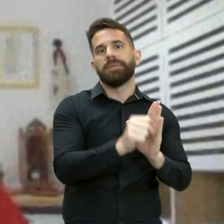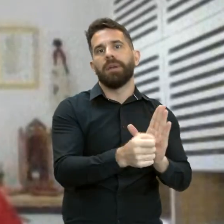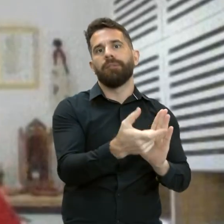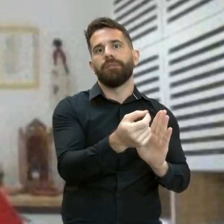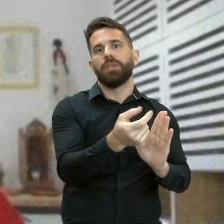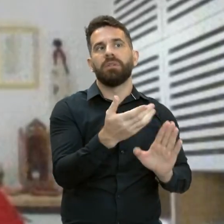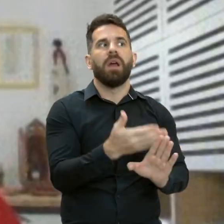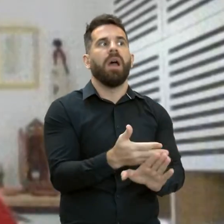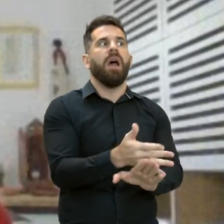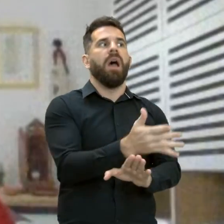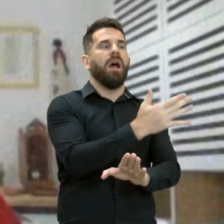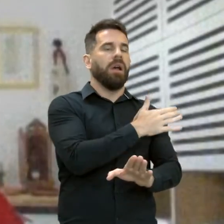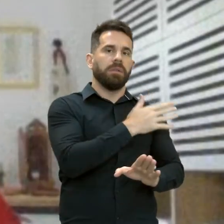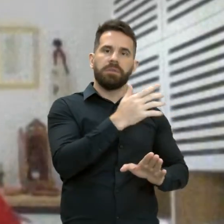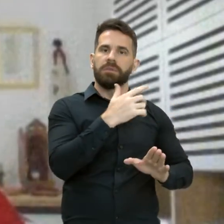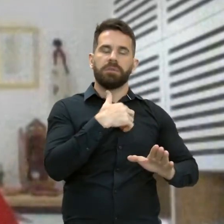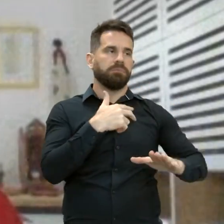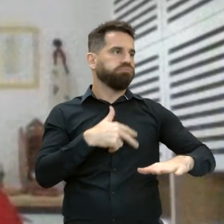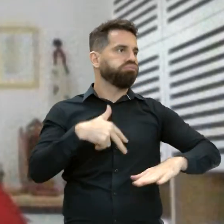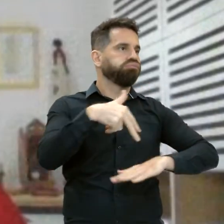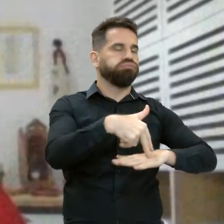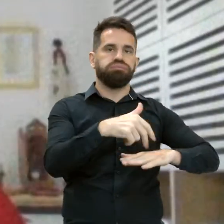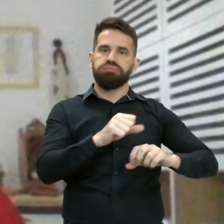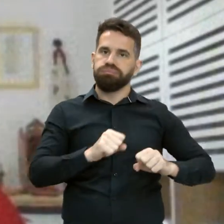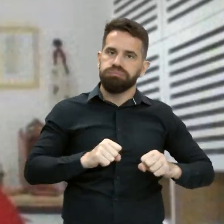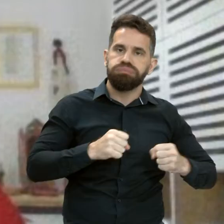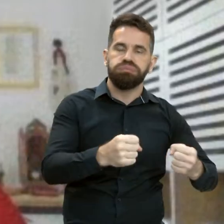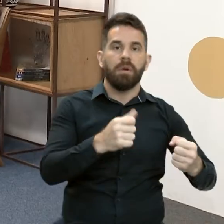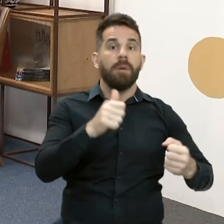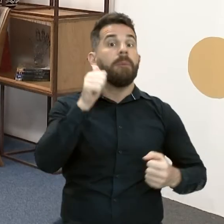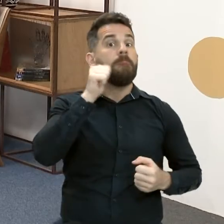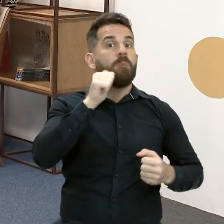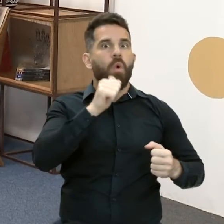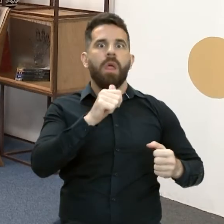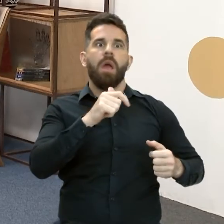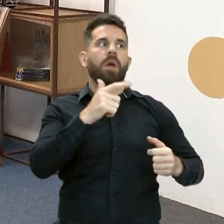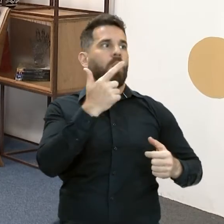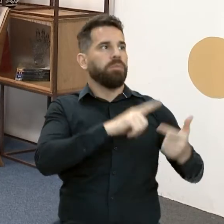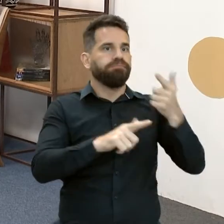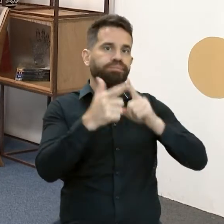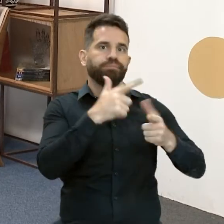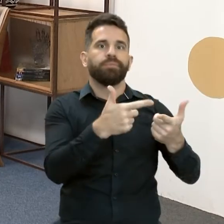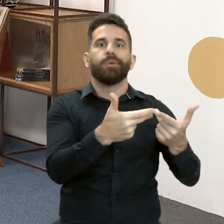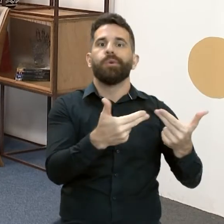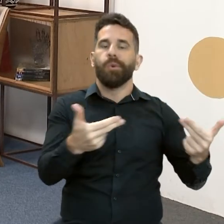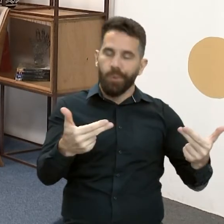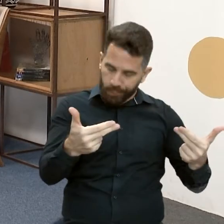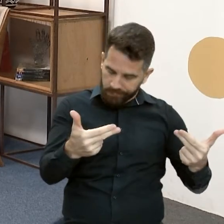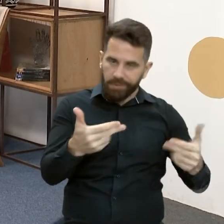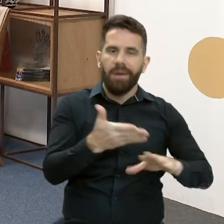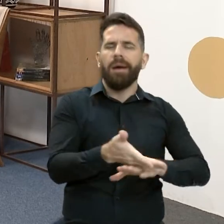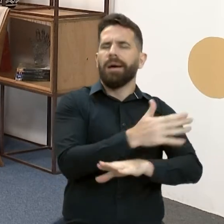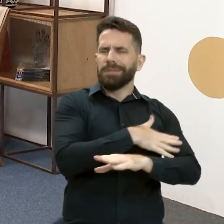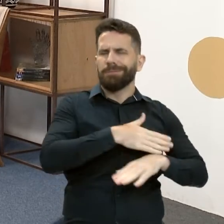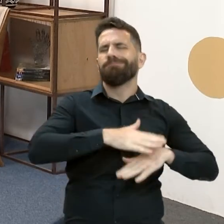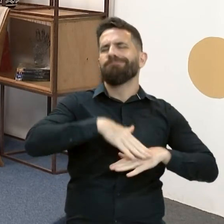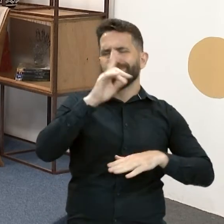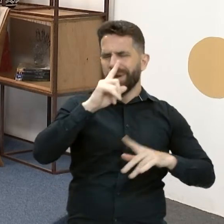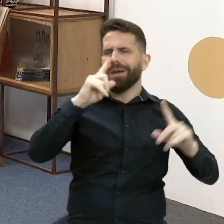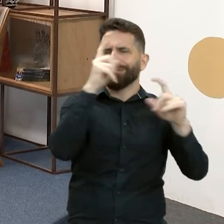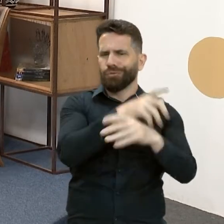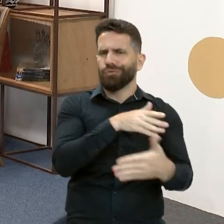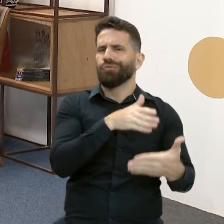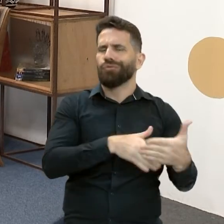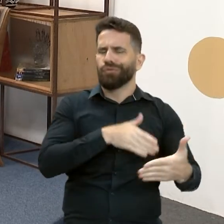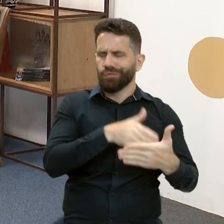dos feminismos tomarem conta. E Elise, eu queria voltar para você perguntando sobre esse